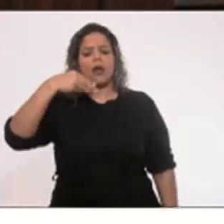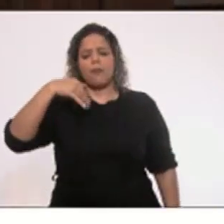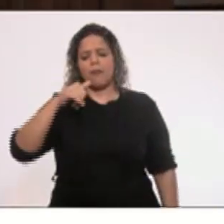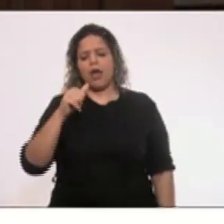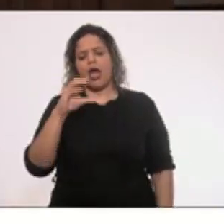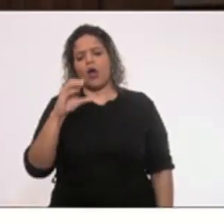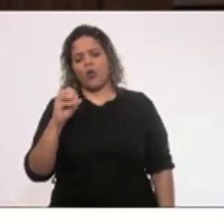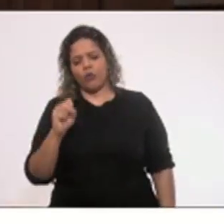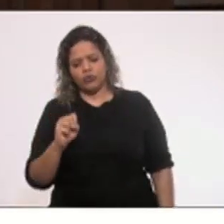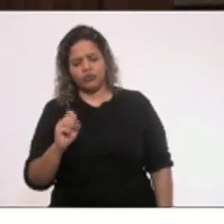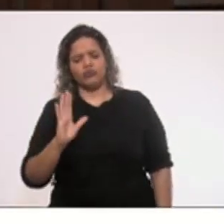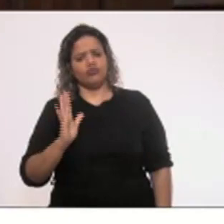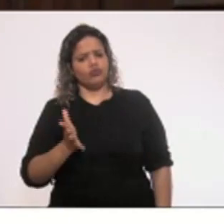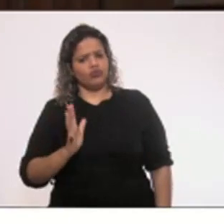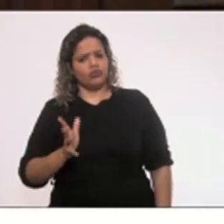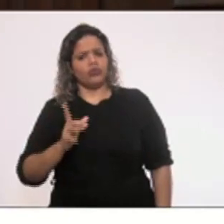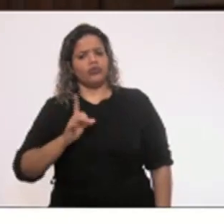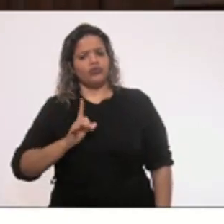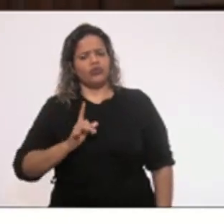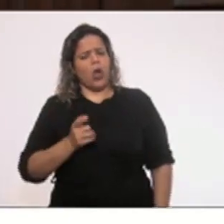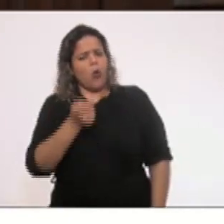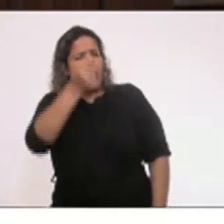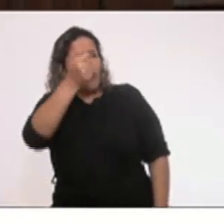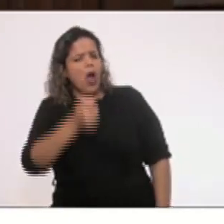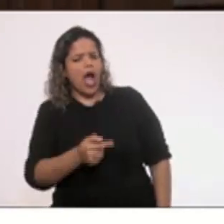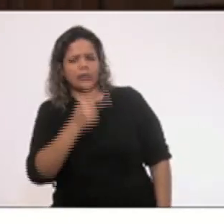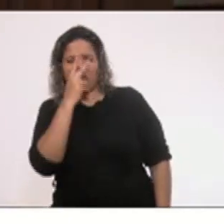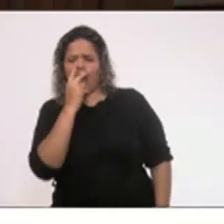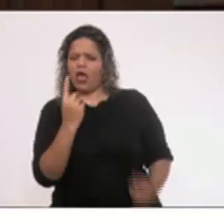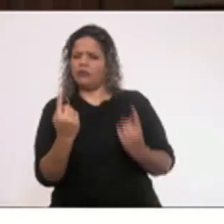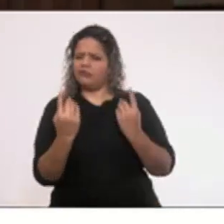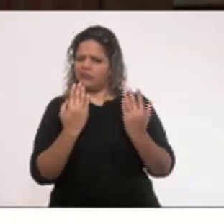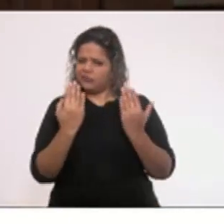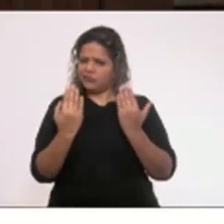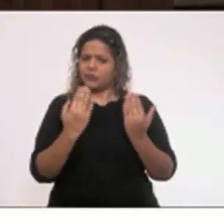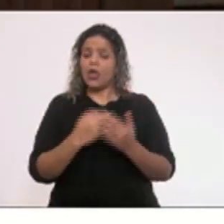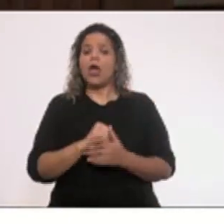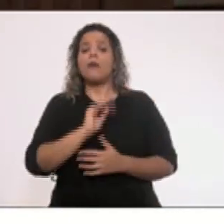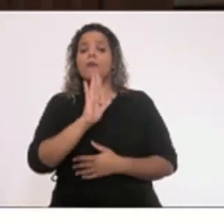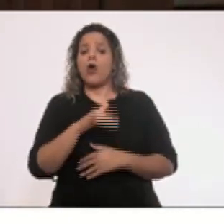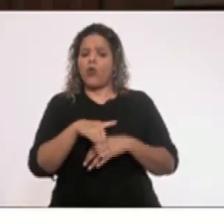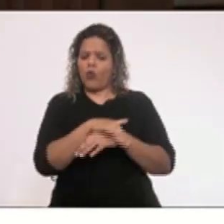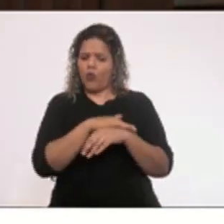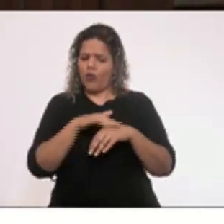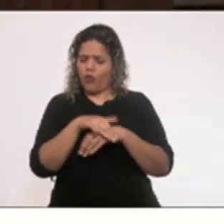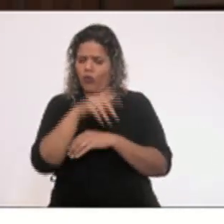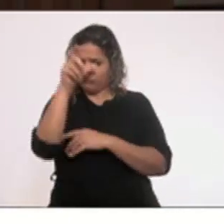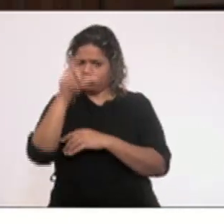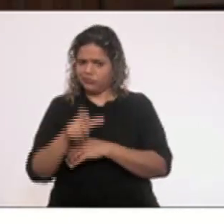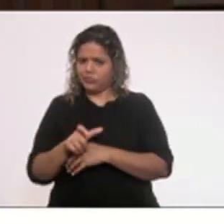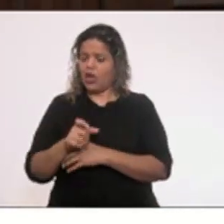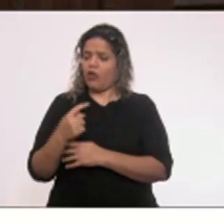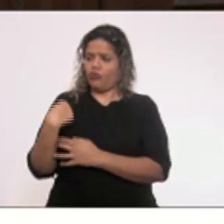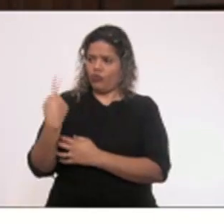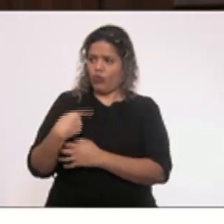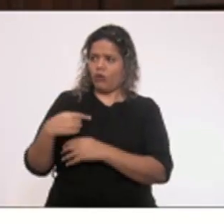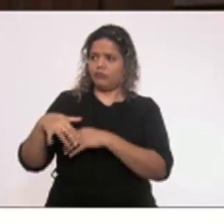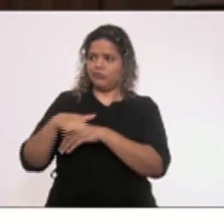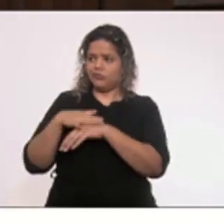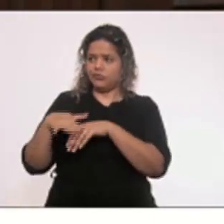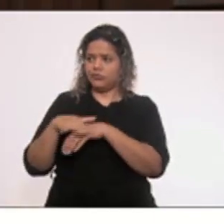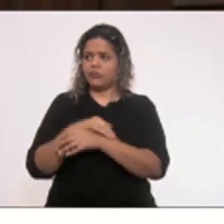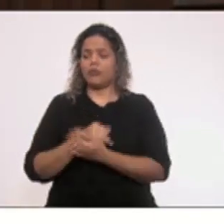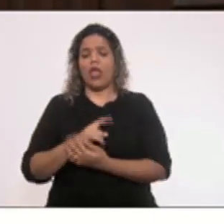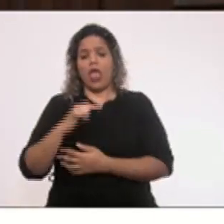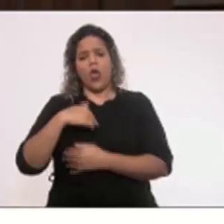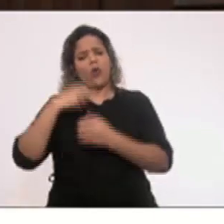Mille, que tinha quase o mesmo conteúdo. Em conversa com ele, nós conversamos